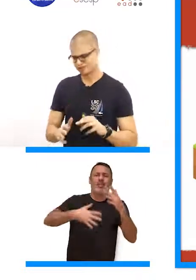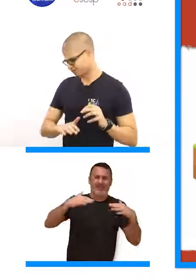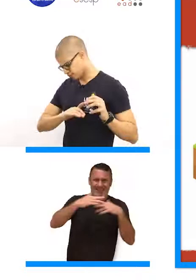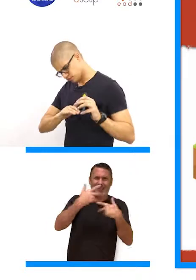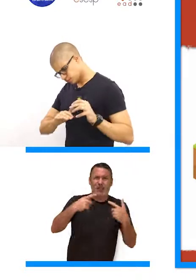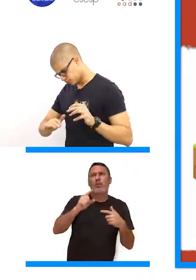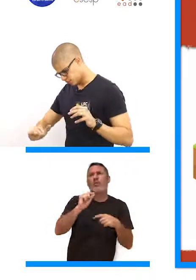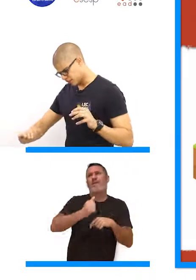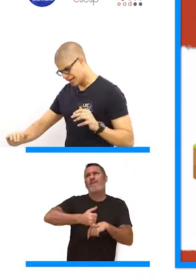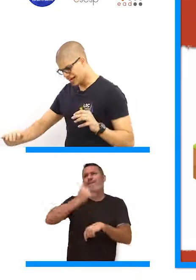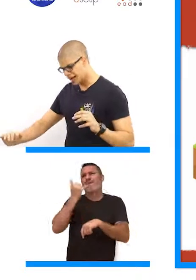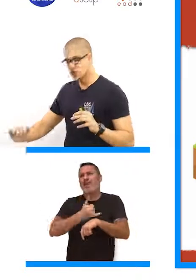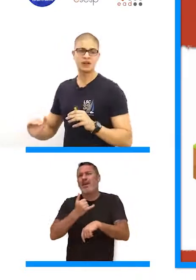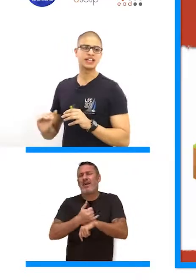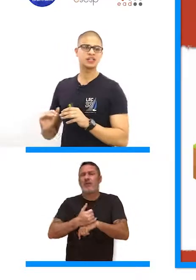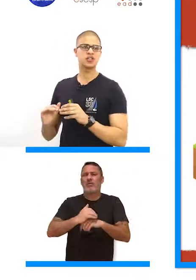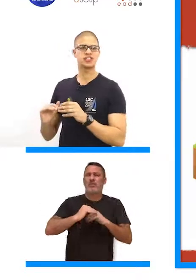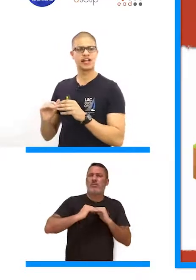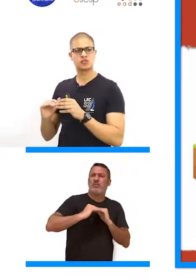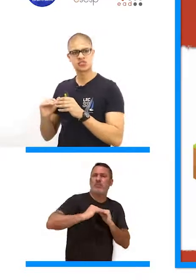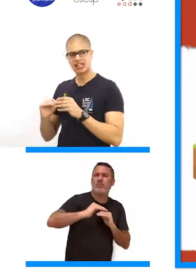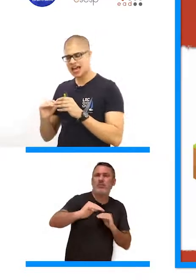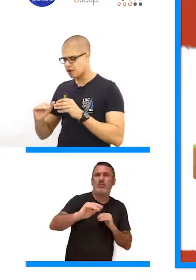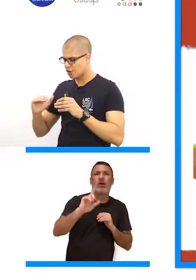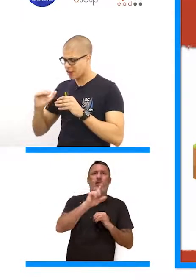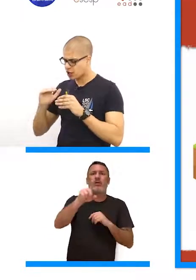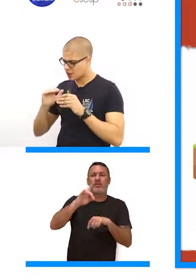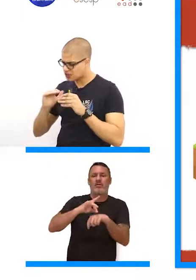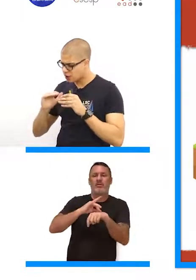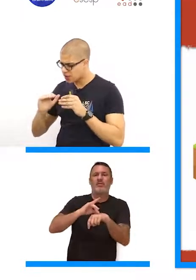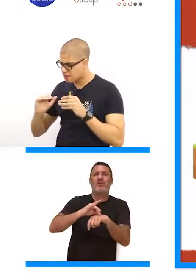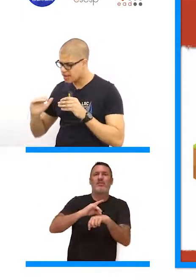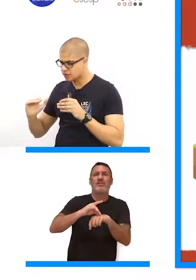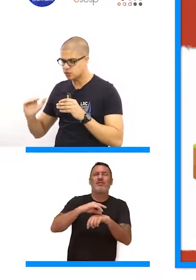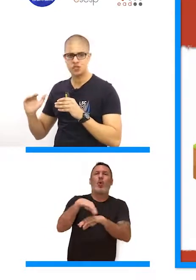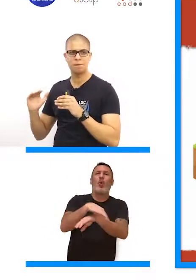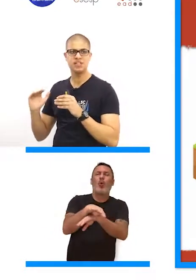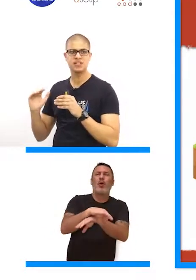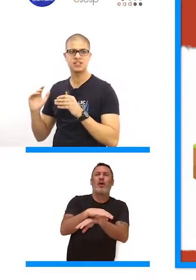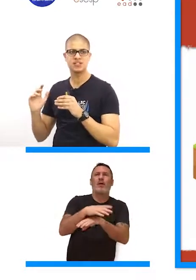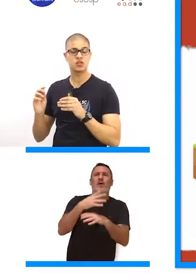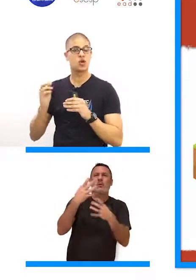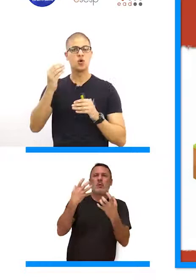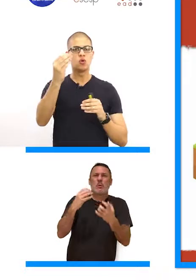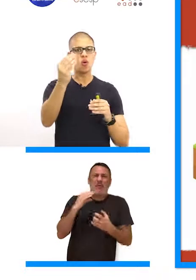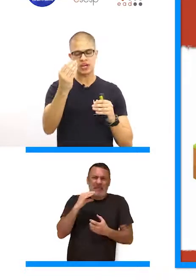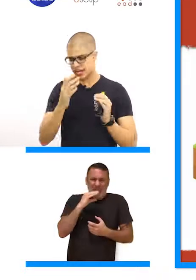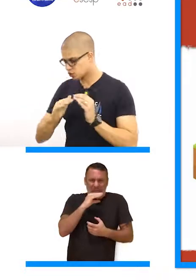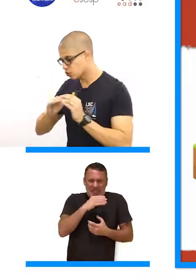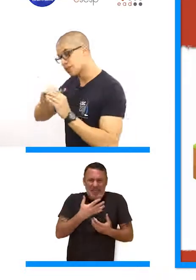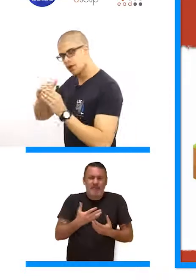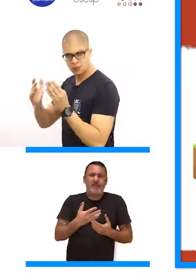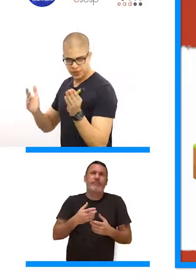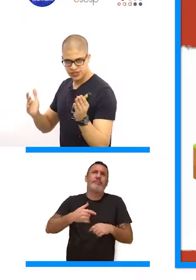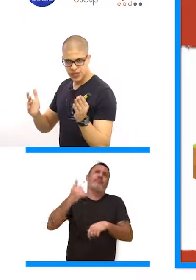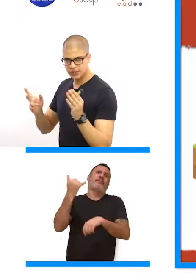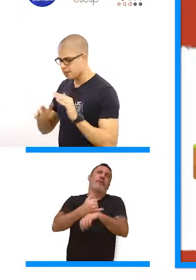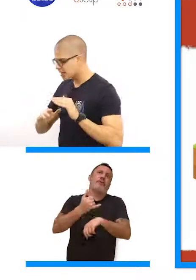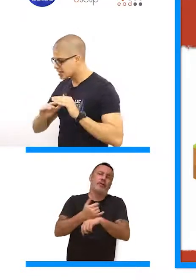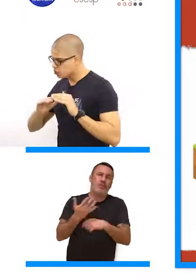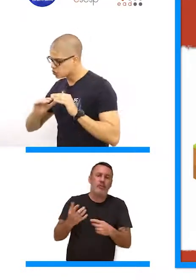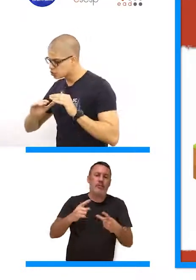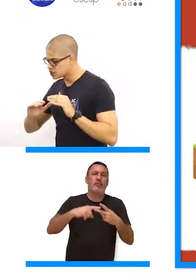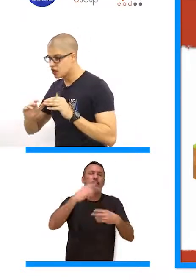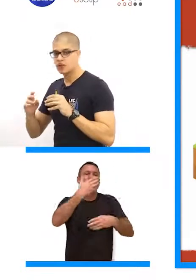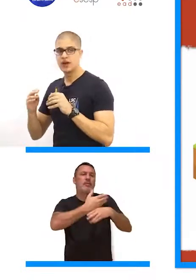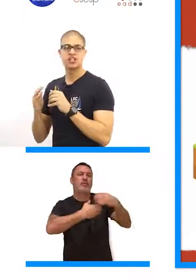concreto, os materiais utilizados, claro, para o asfaltamento de pistas, o concreto, por exemplo,